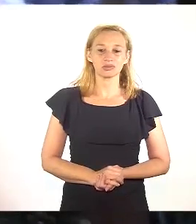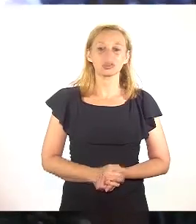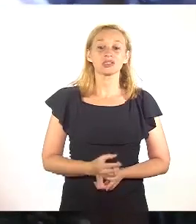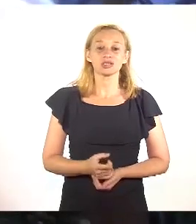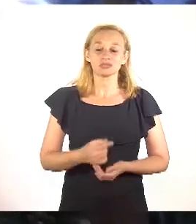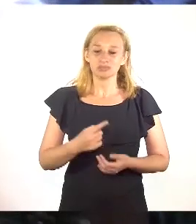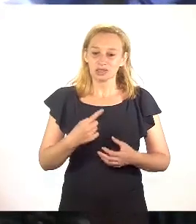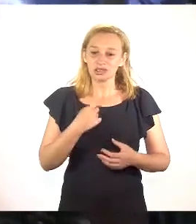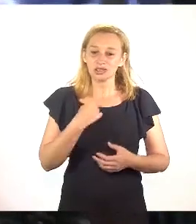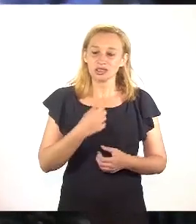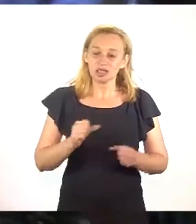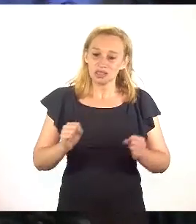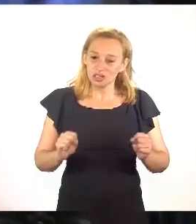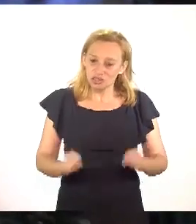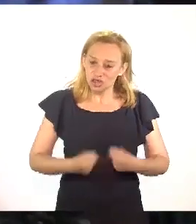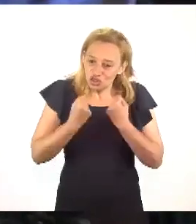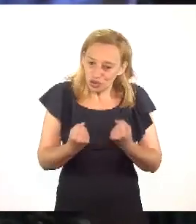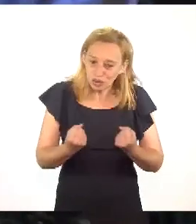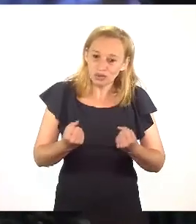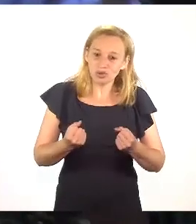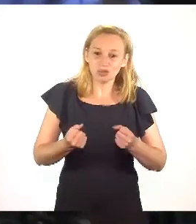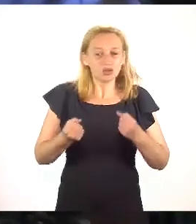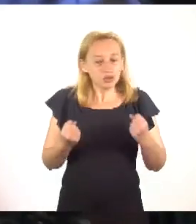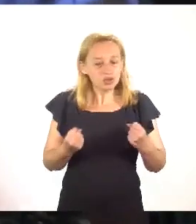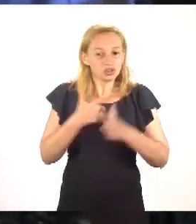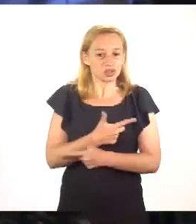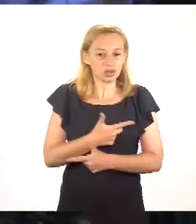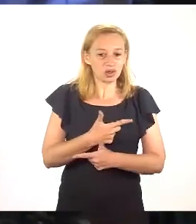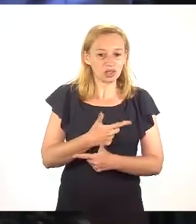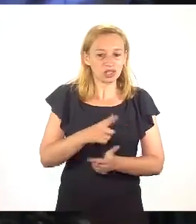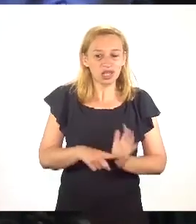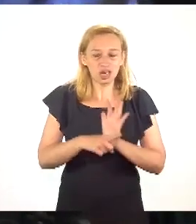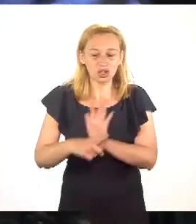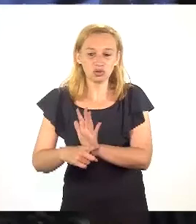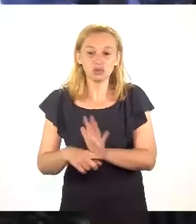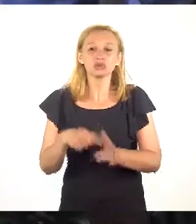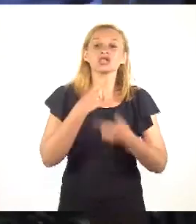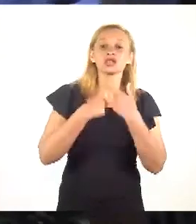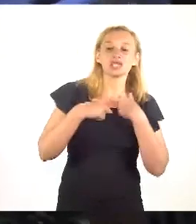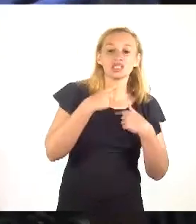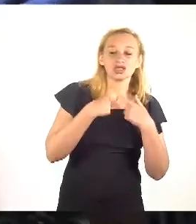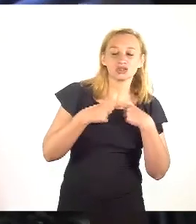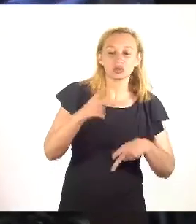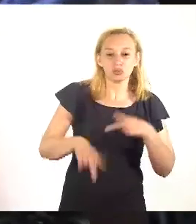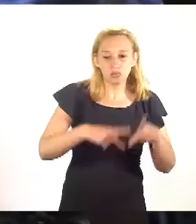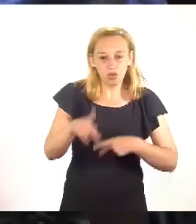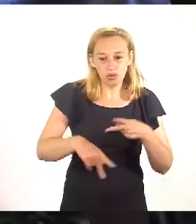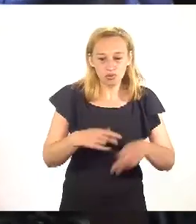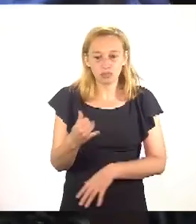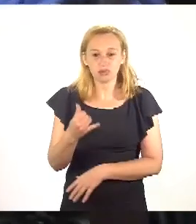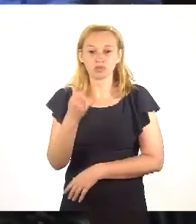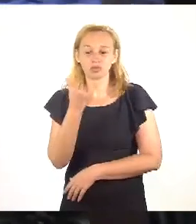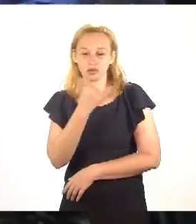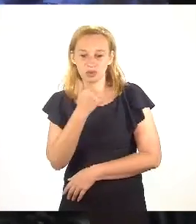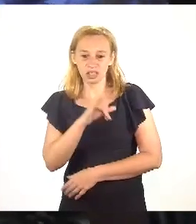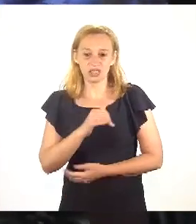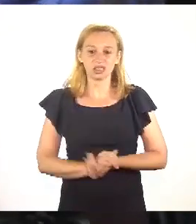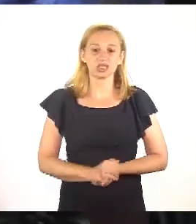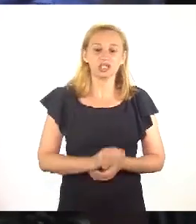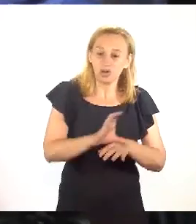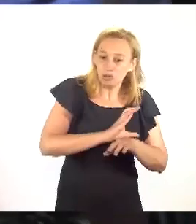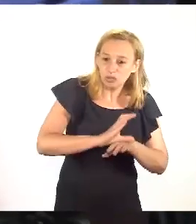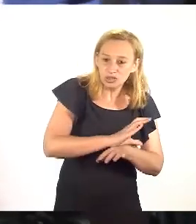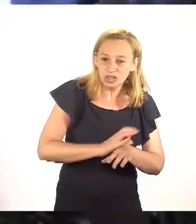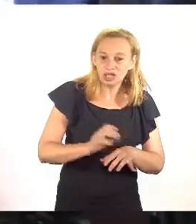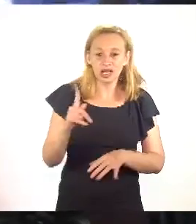empenho, muita sorte e que defenda os interesses da população fluminense como conselheiro da